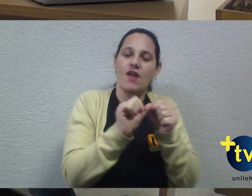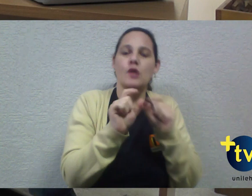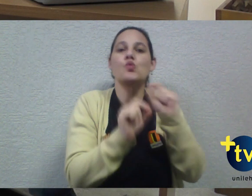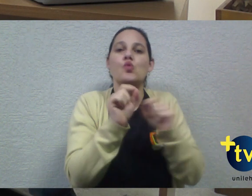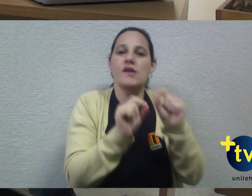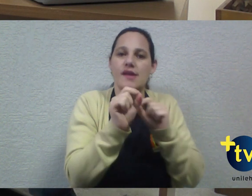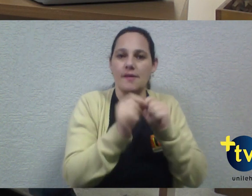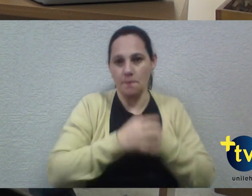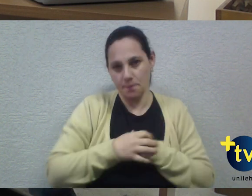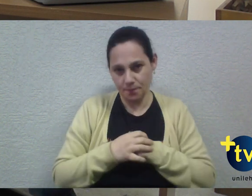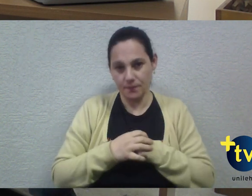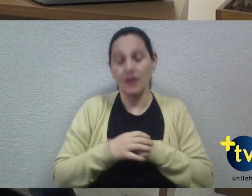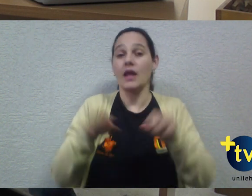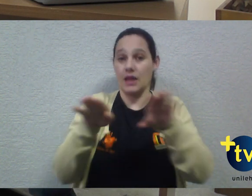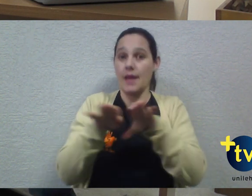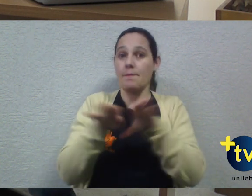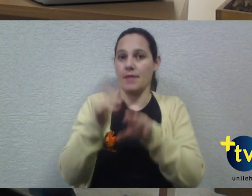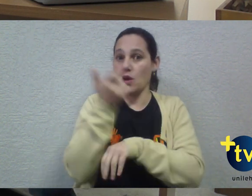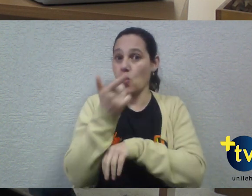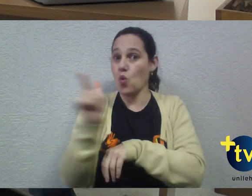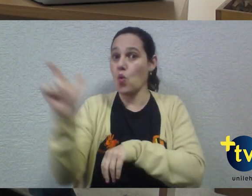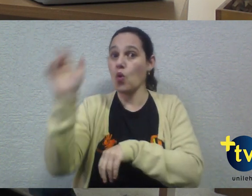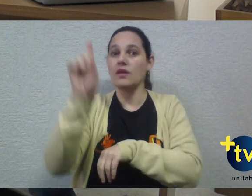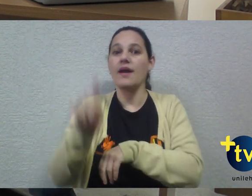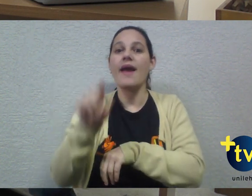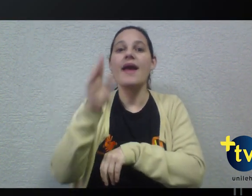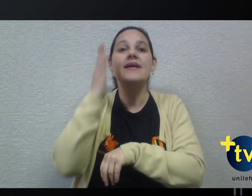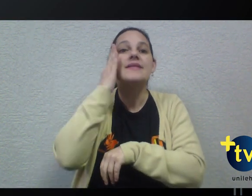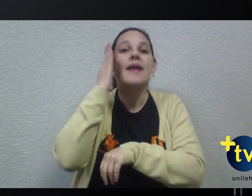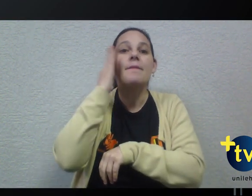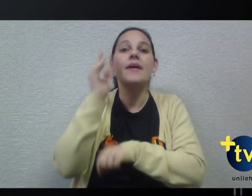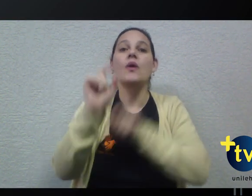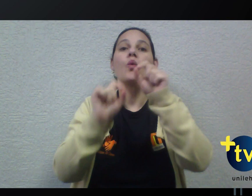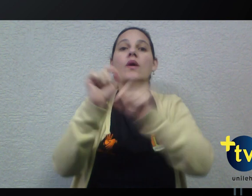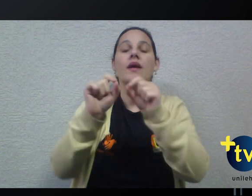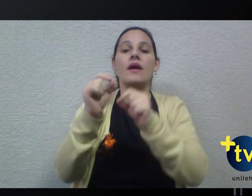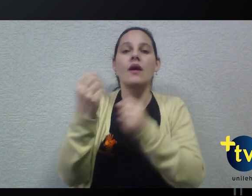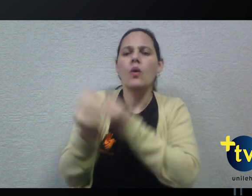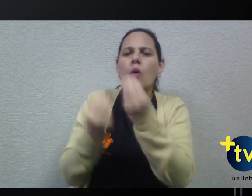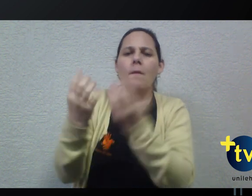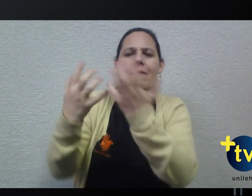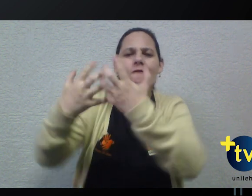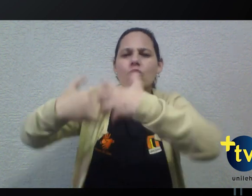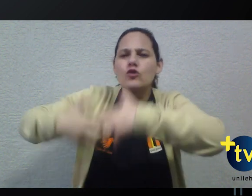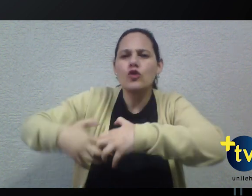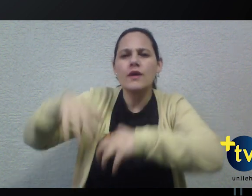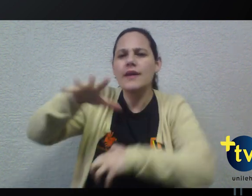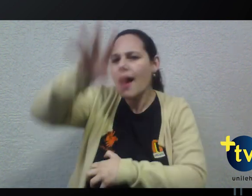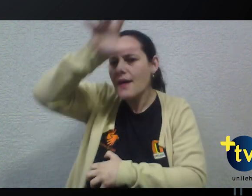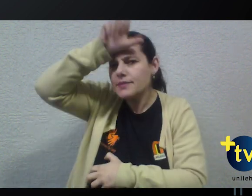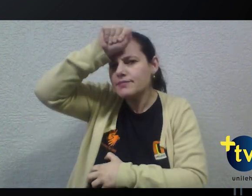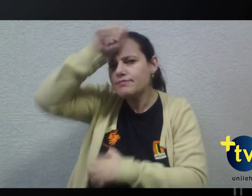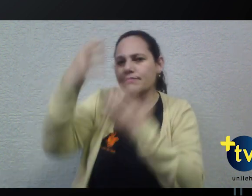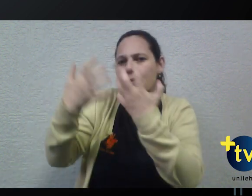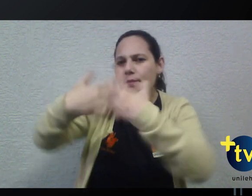Outra dica é você entender como funciona o machine learning na prática. A definição do machine learning seria aprendizado de